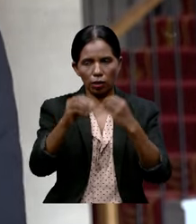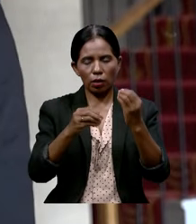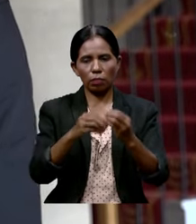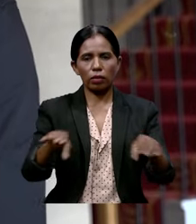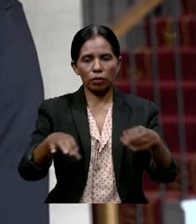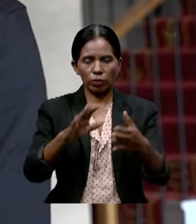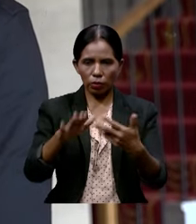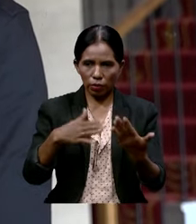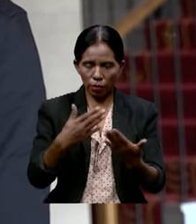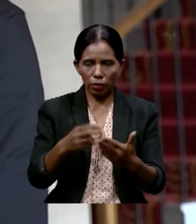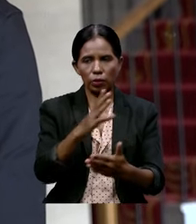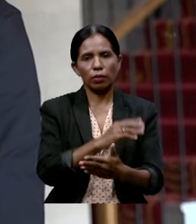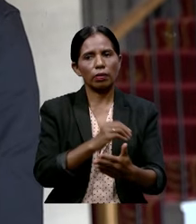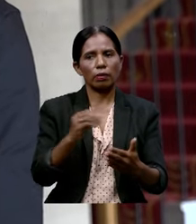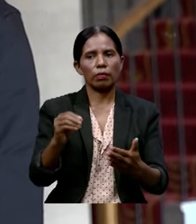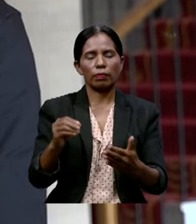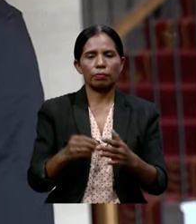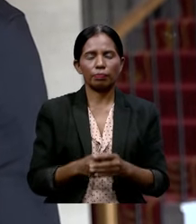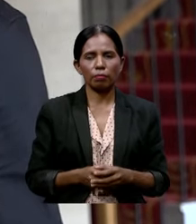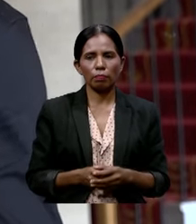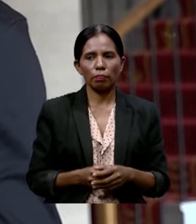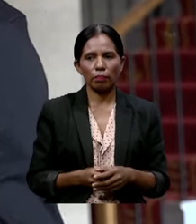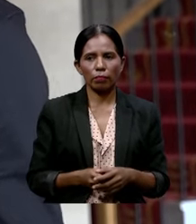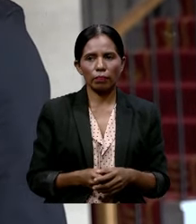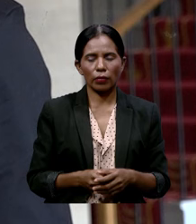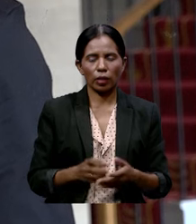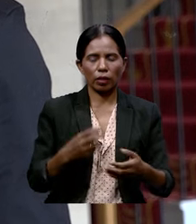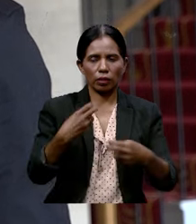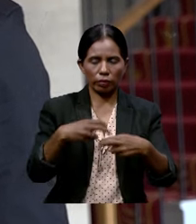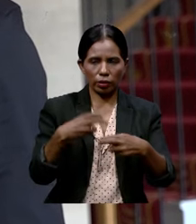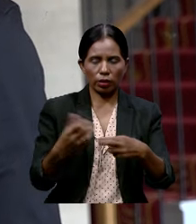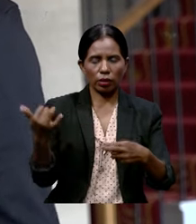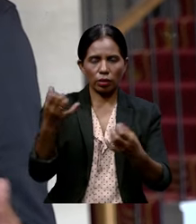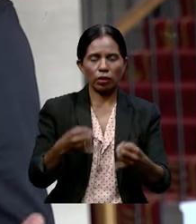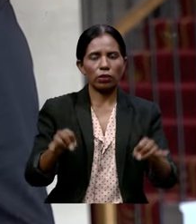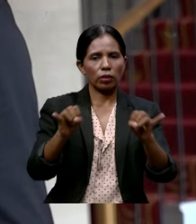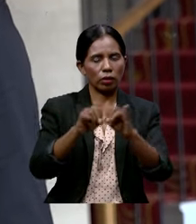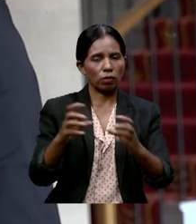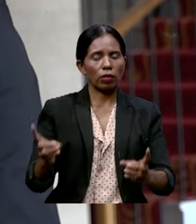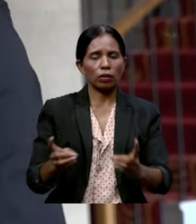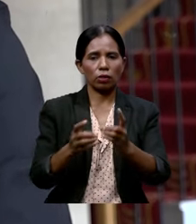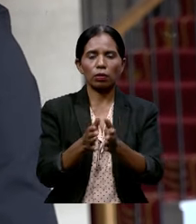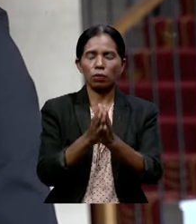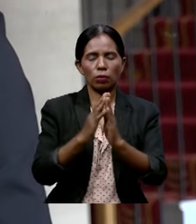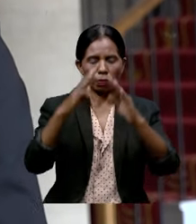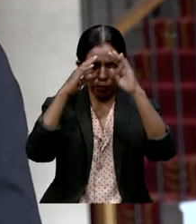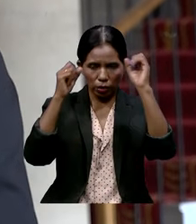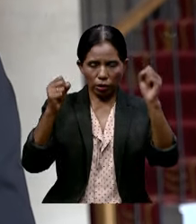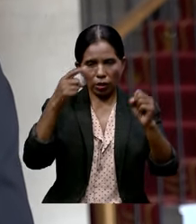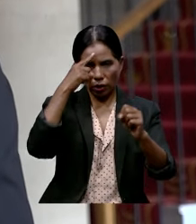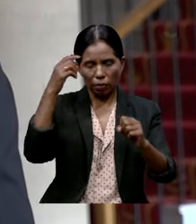sira e nomos desafios serve makensão ne. Ili liu atu su presidente tambani